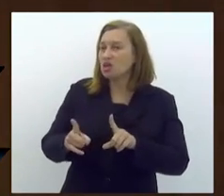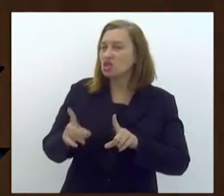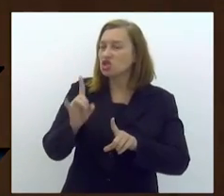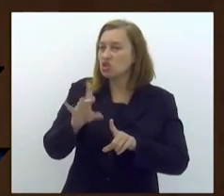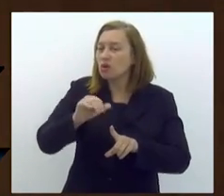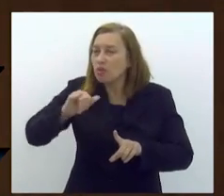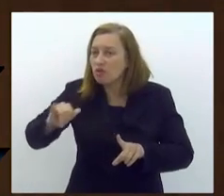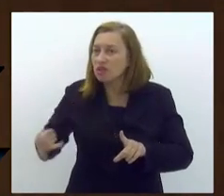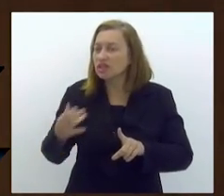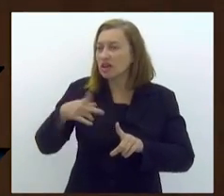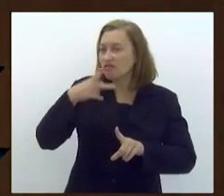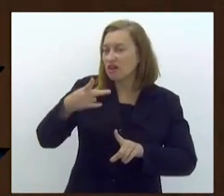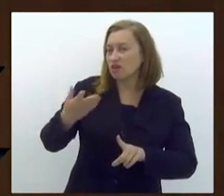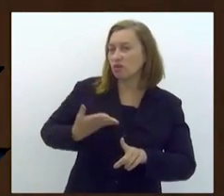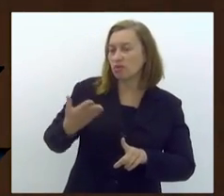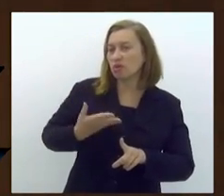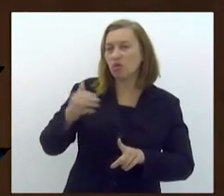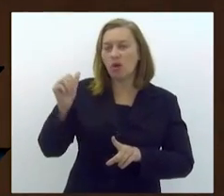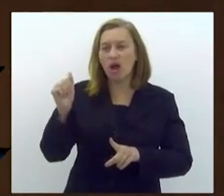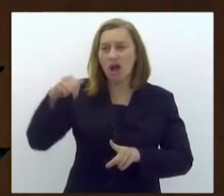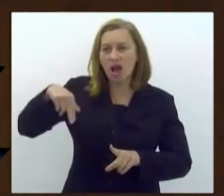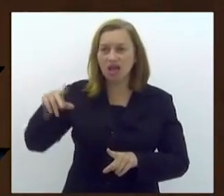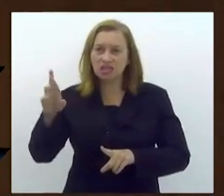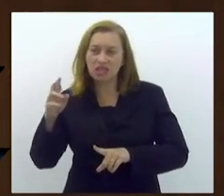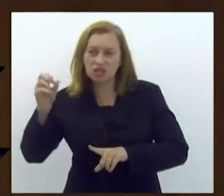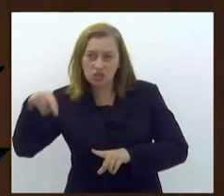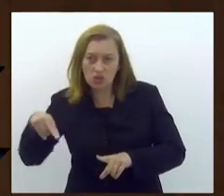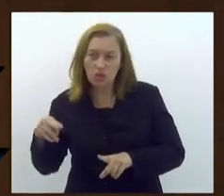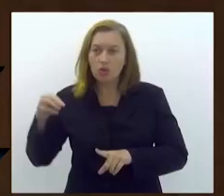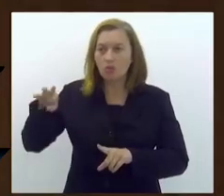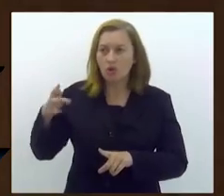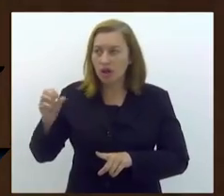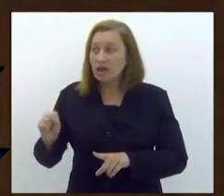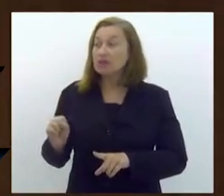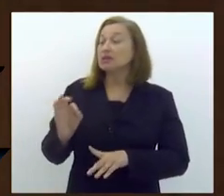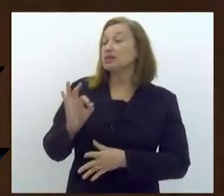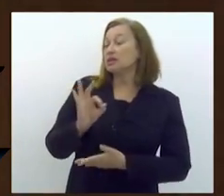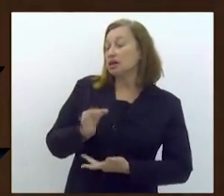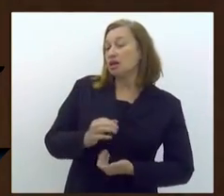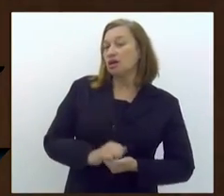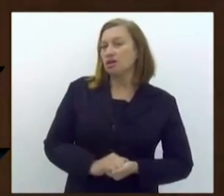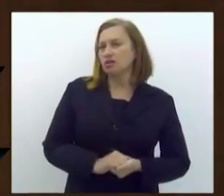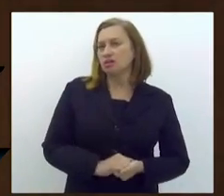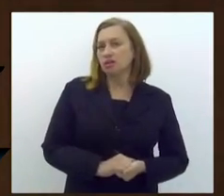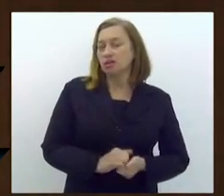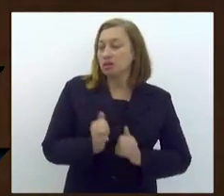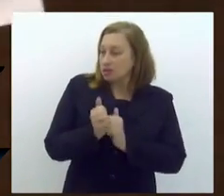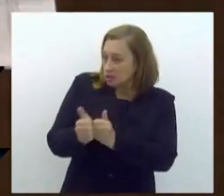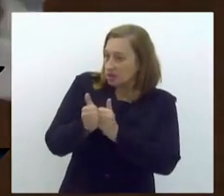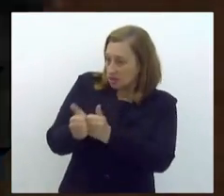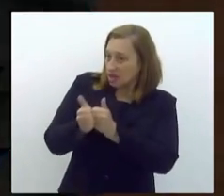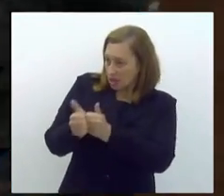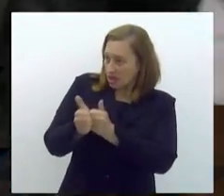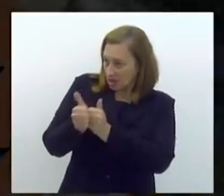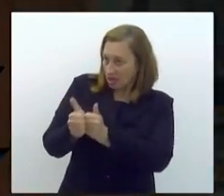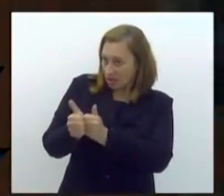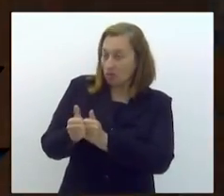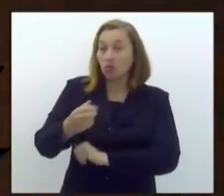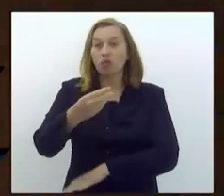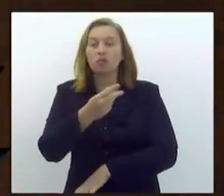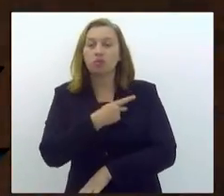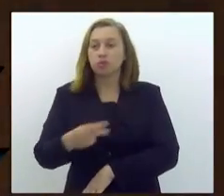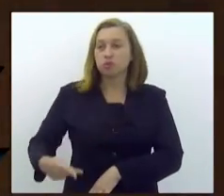deputado Anderson Moraes aliás Deputado Anderson Moraes vossa excelência tem seguido a máxima do presidente bolsonaro